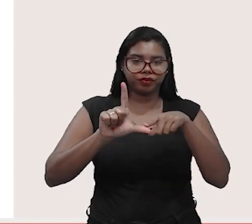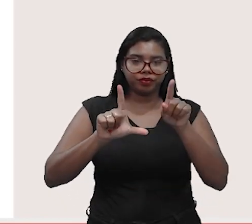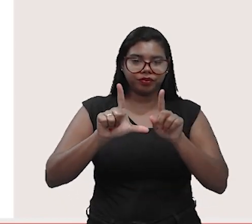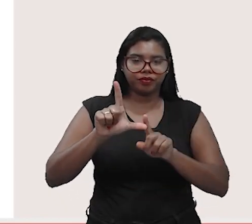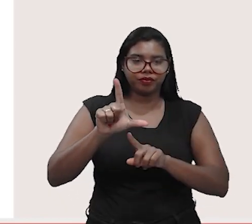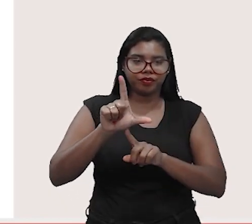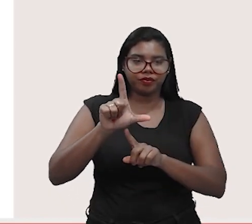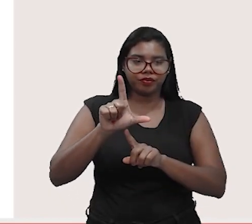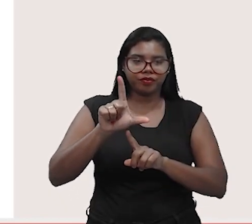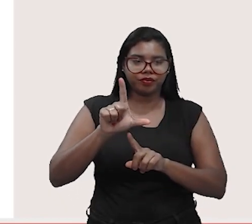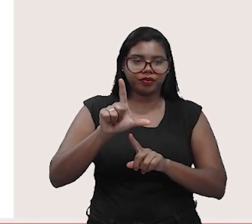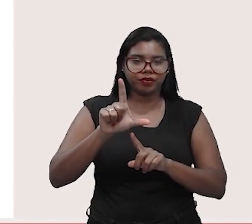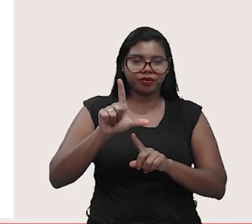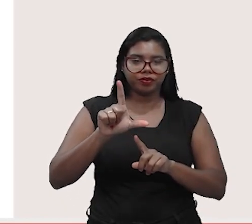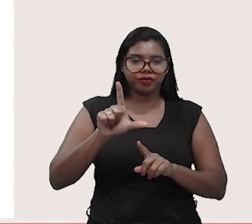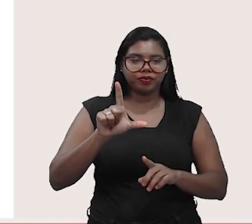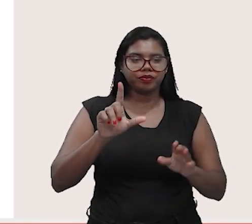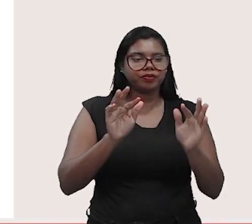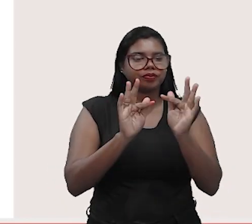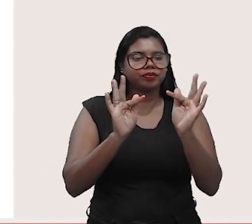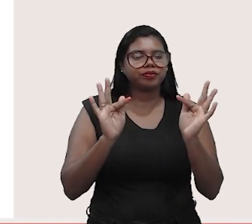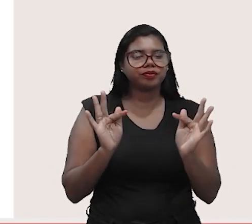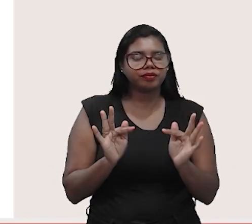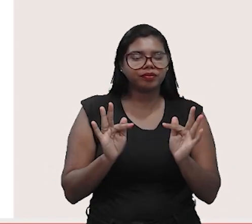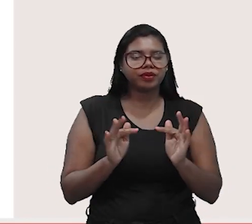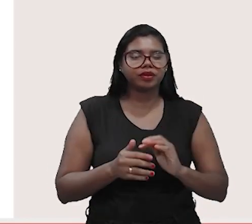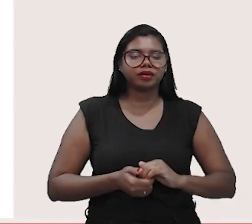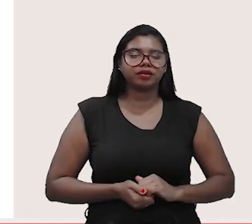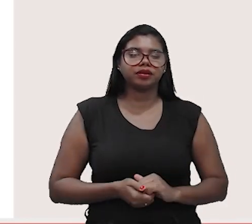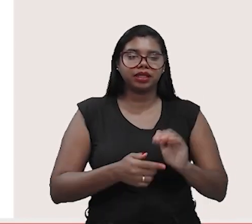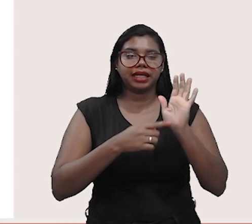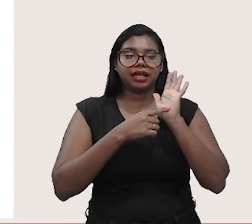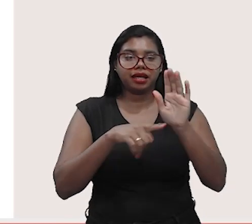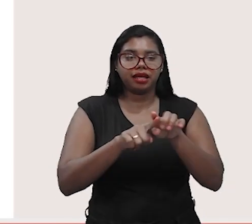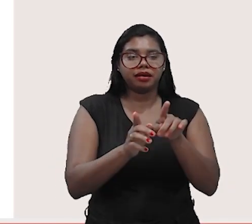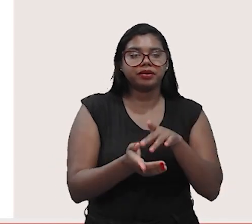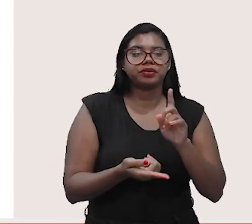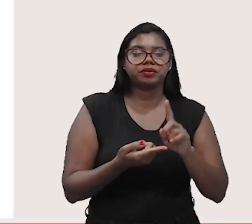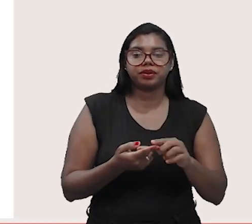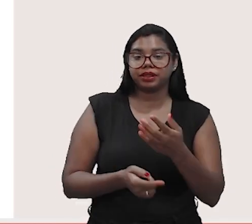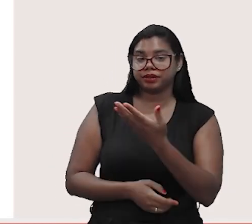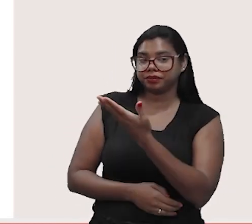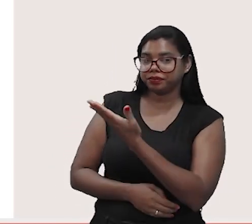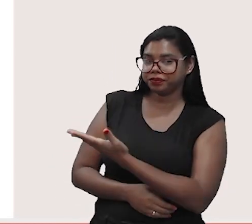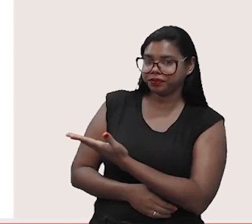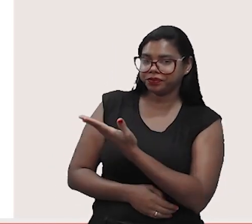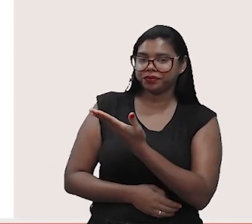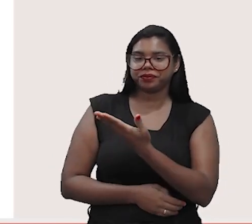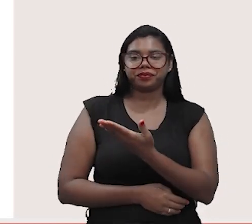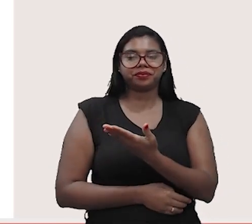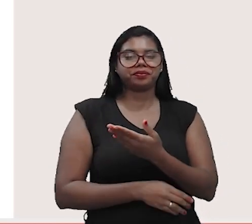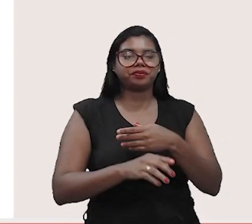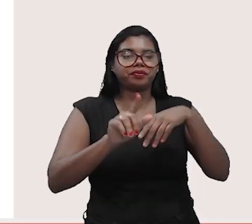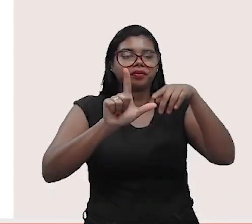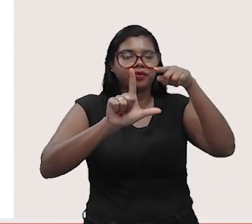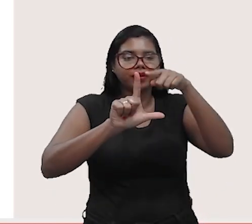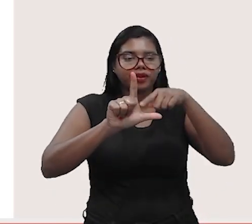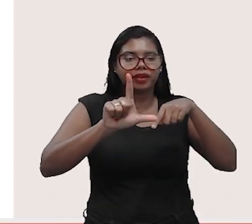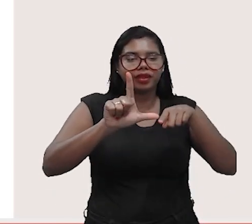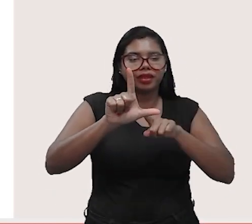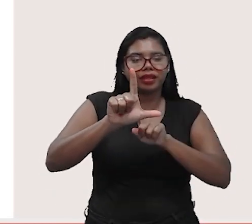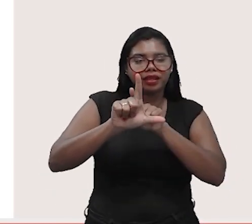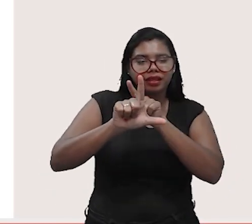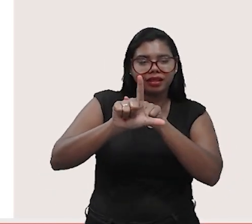mínimo da função. A função, galera, terá a imagem desse ponto até o infinito positivo aqui